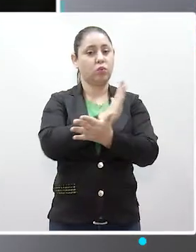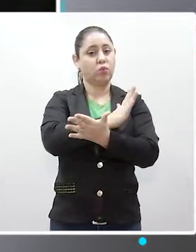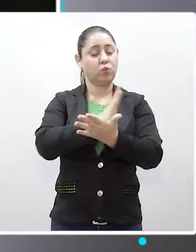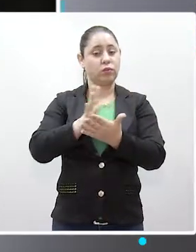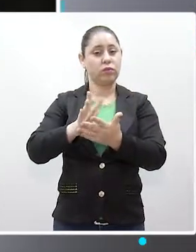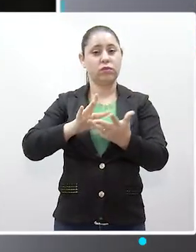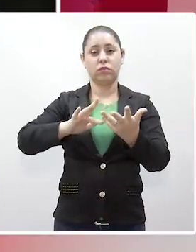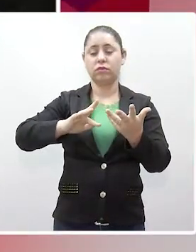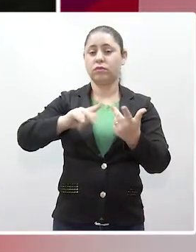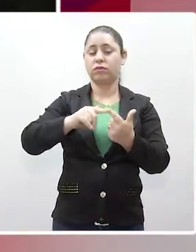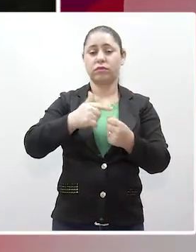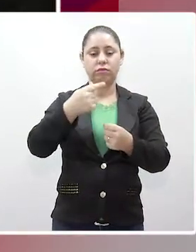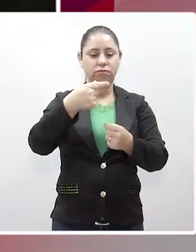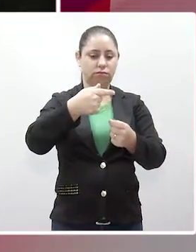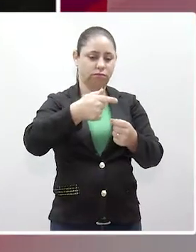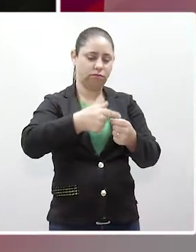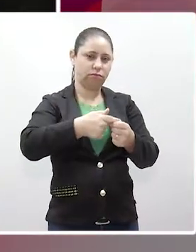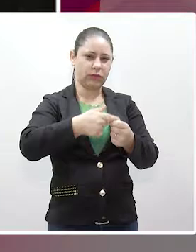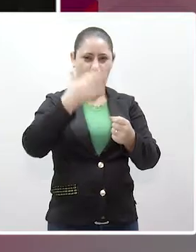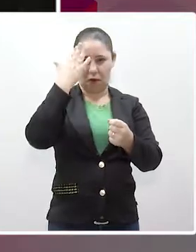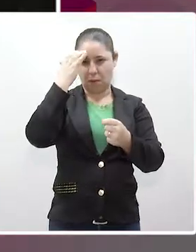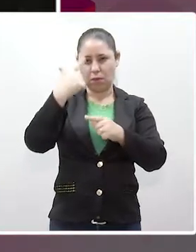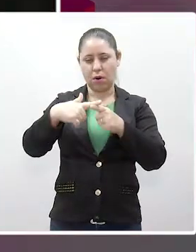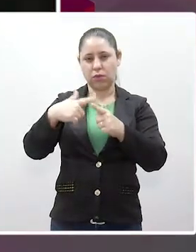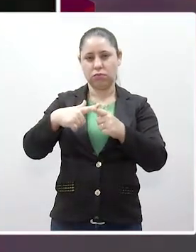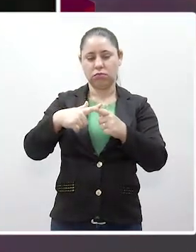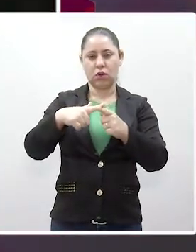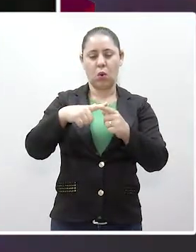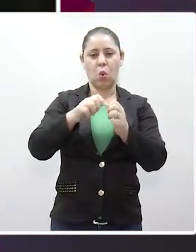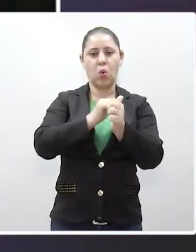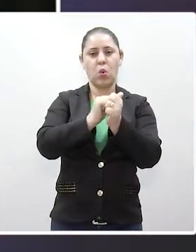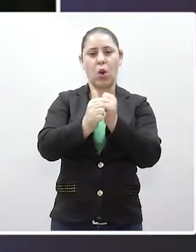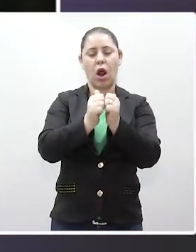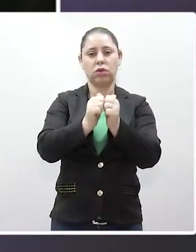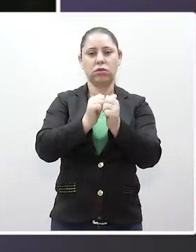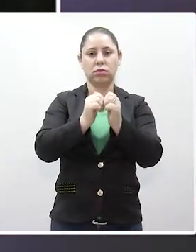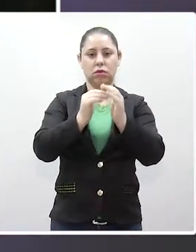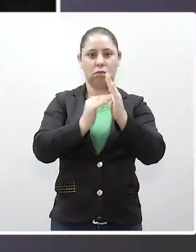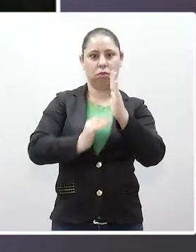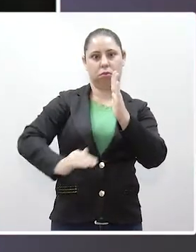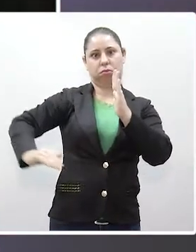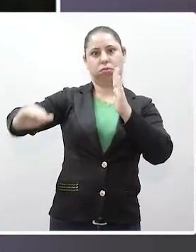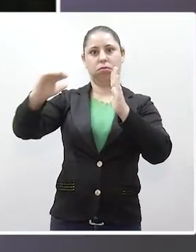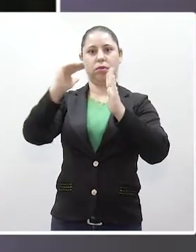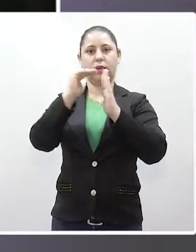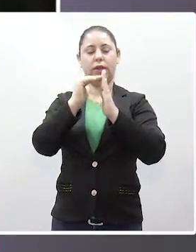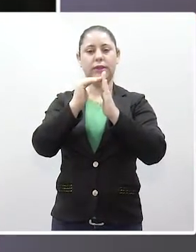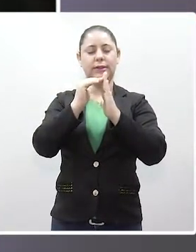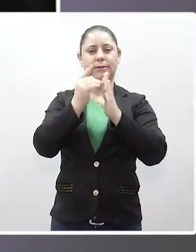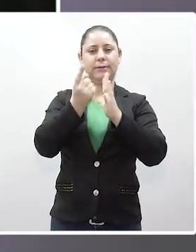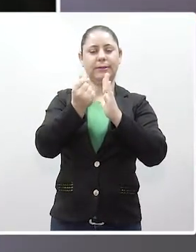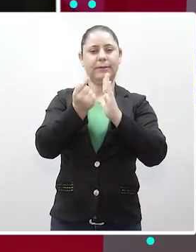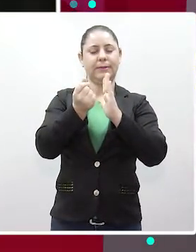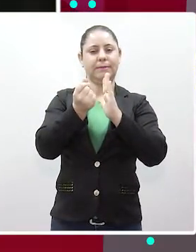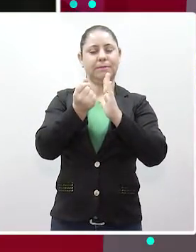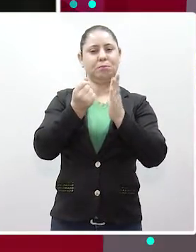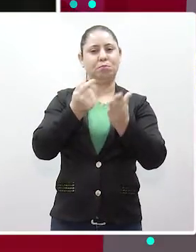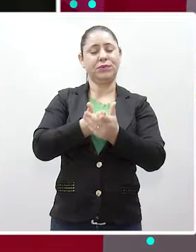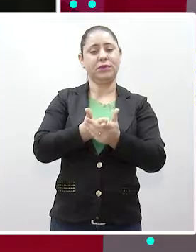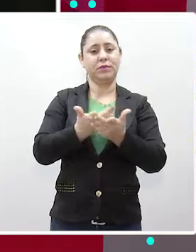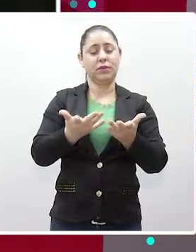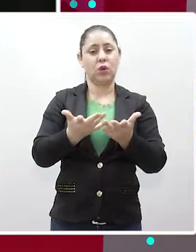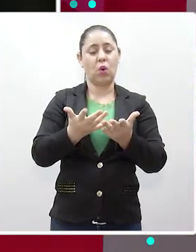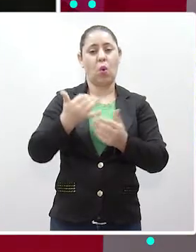famosos, alguns itens, como a gasolina, como o arroz, que tiveram aí uma subida